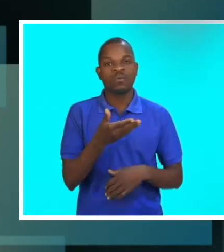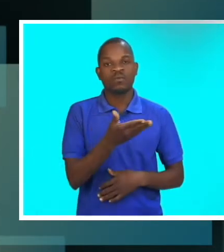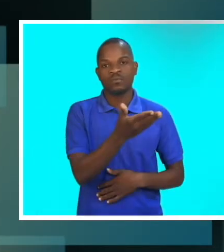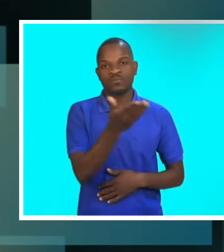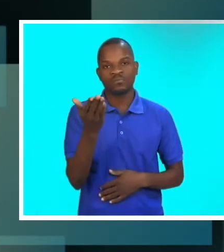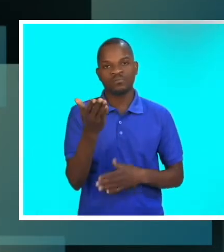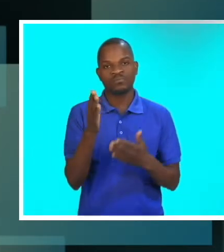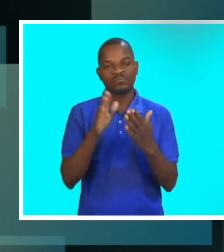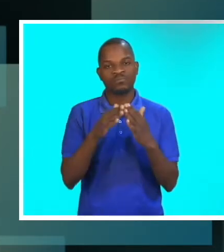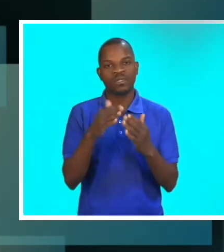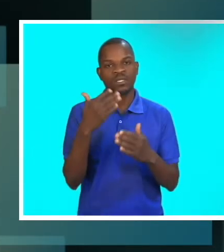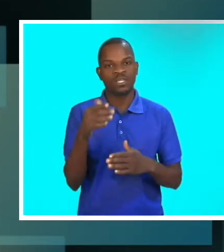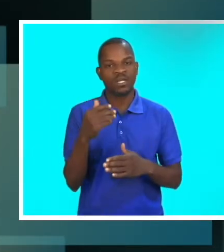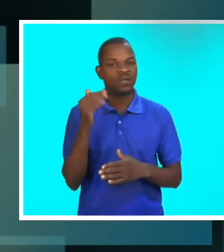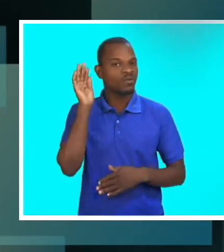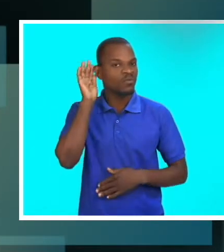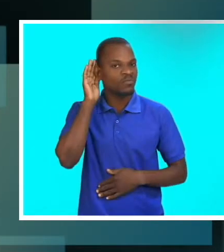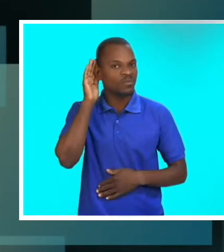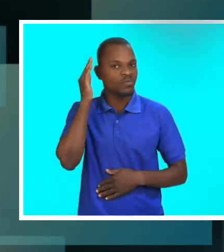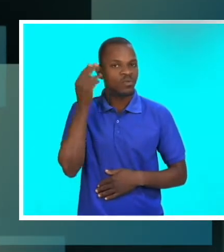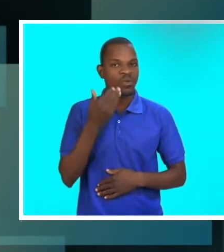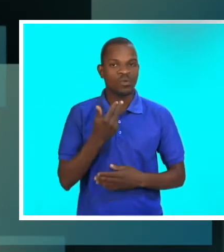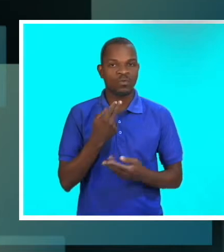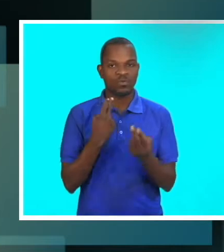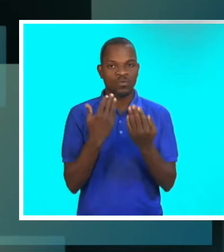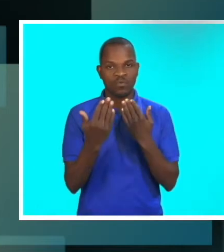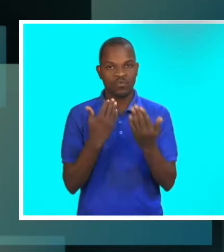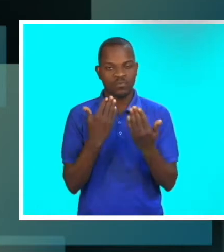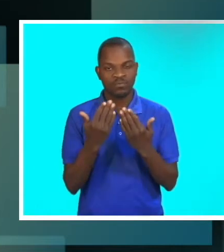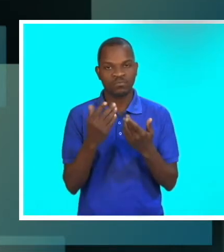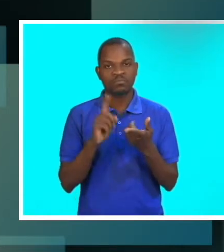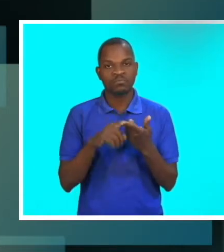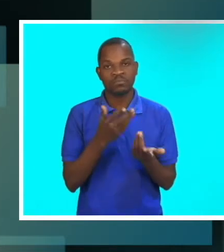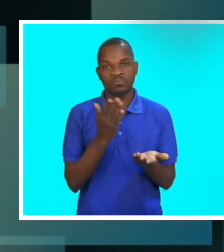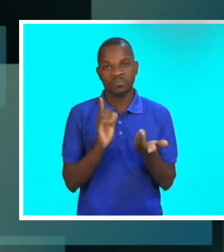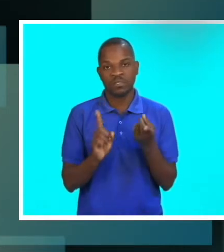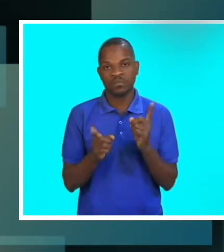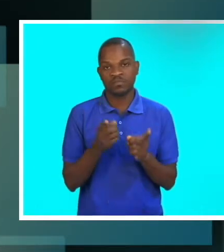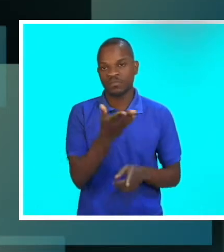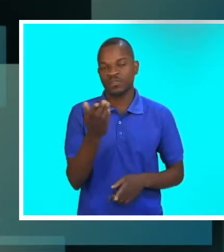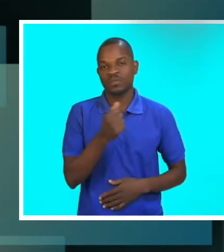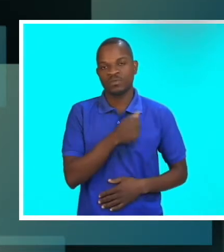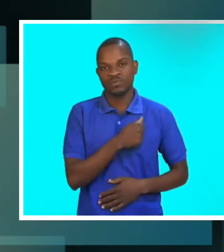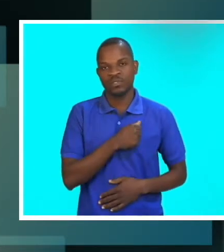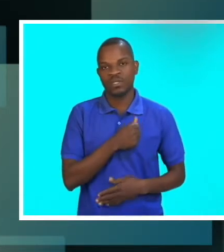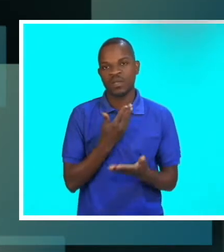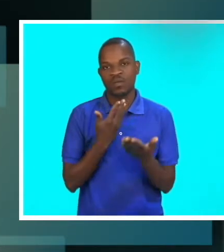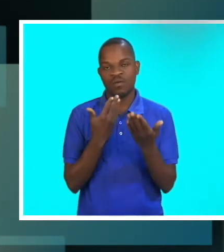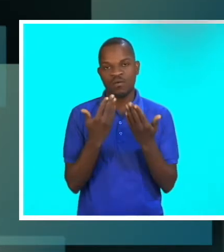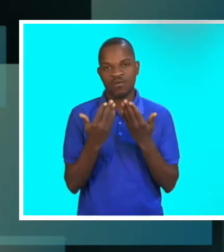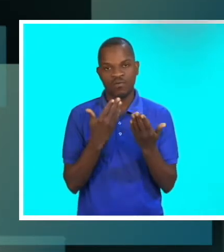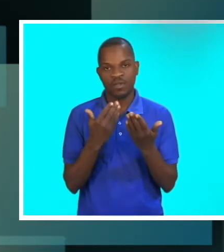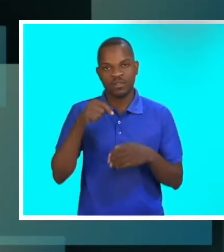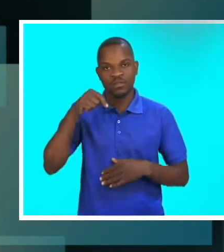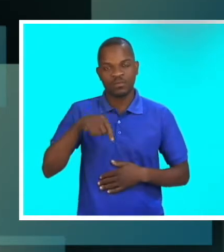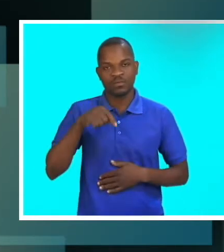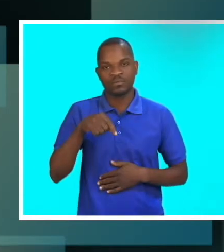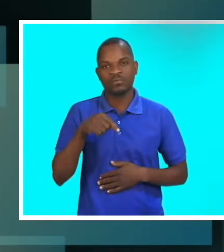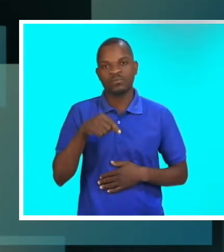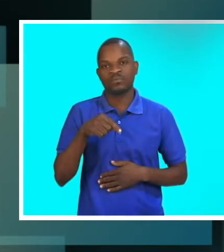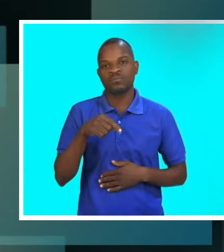poderá acompanhar atentamente a nossa conversa com a esperança de ter gostado não é é da conversa que tivemos hoje o seu espaço